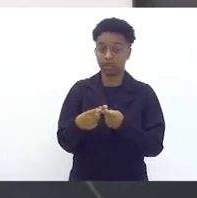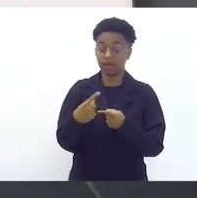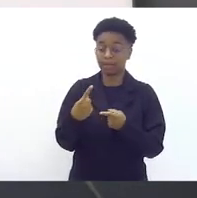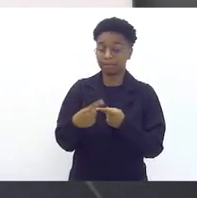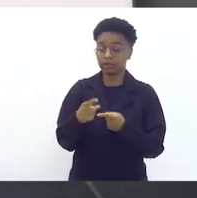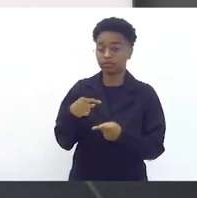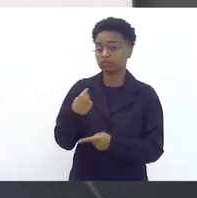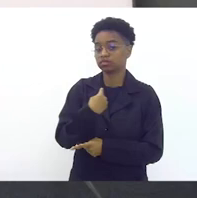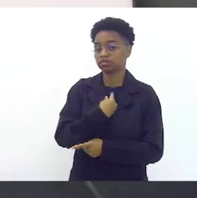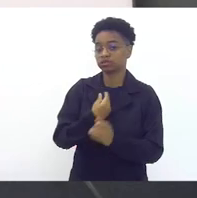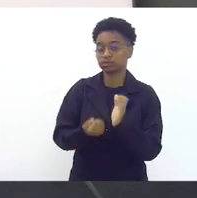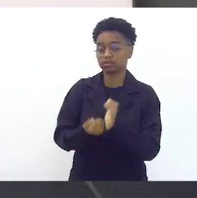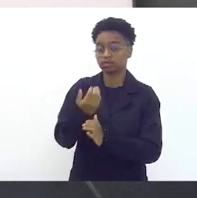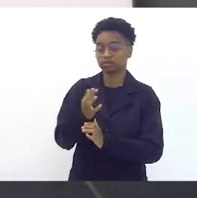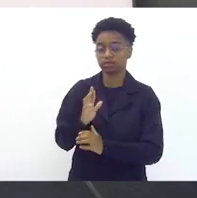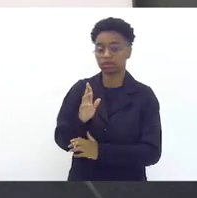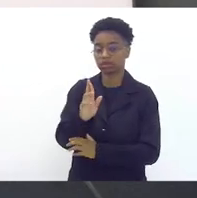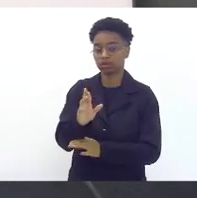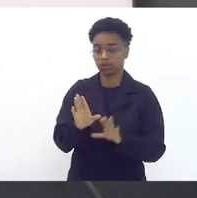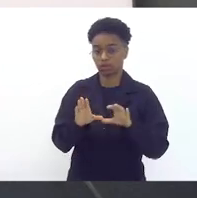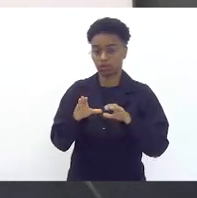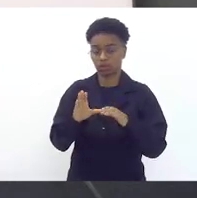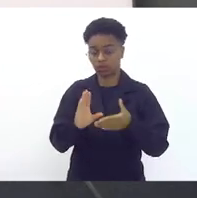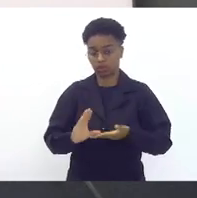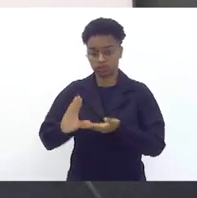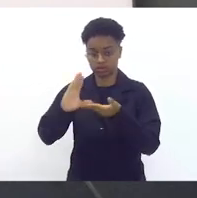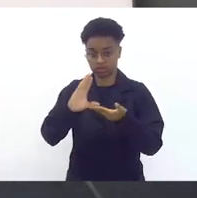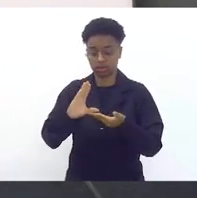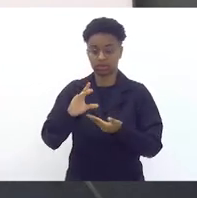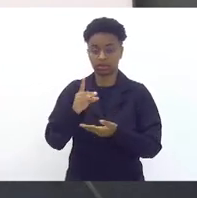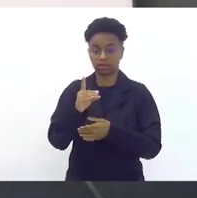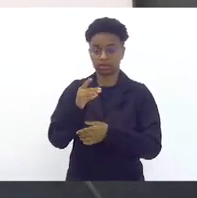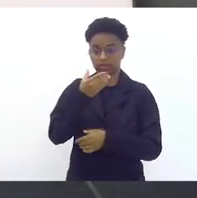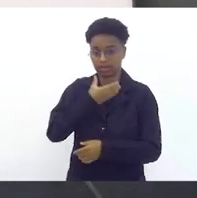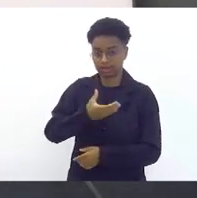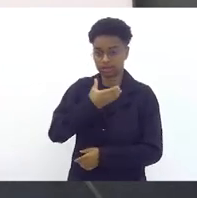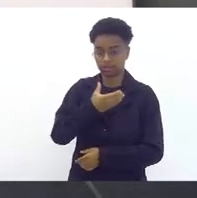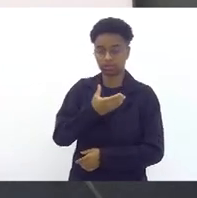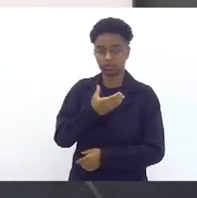fez uma representação como conselho em dezembro. Em dezembro de